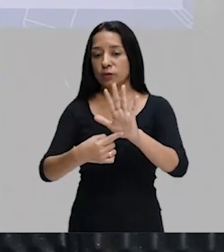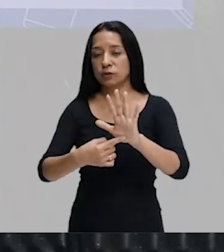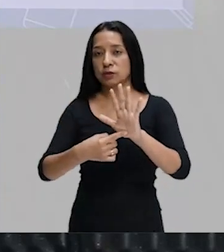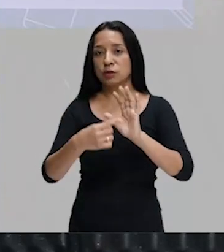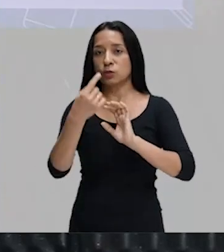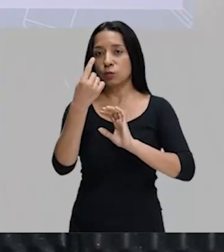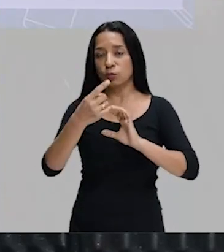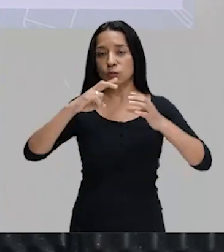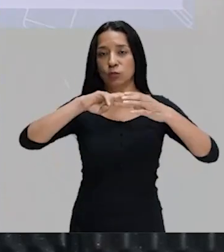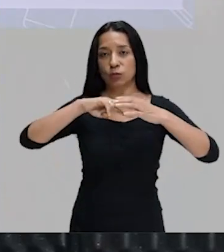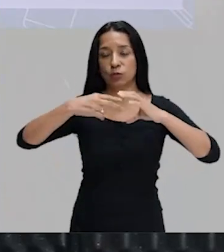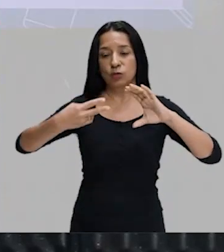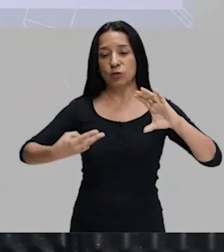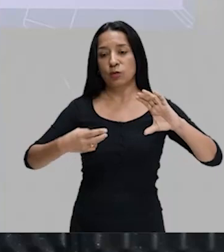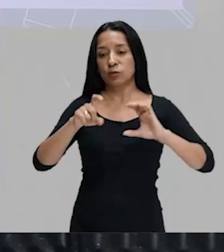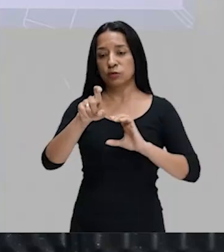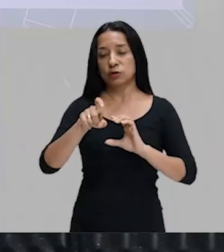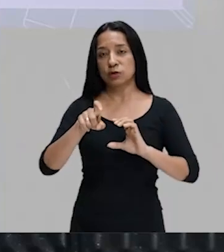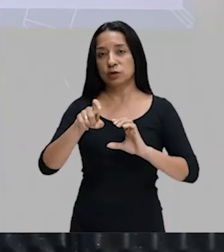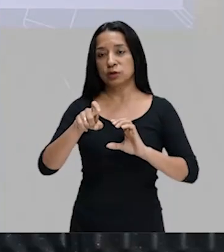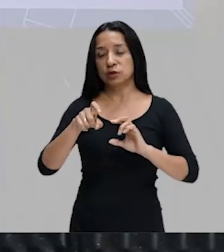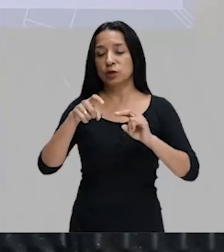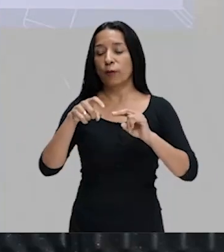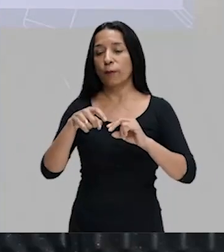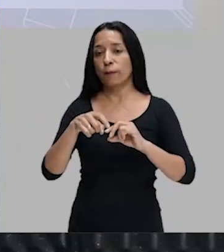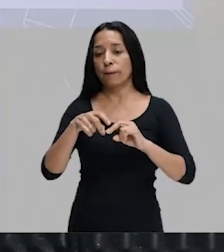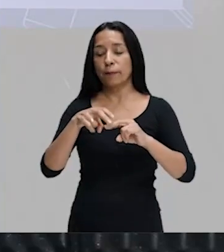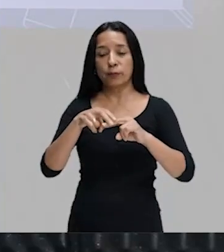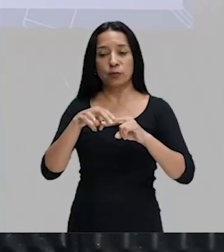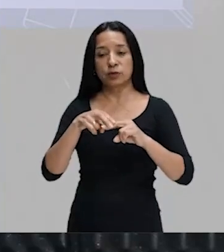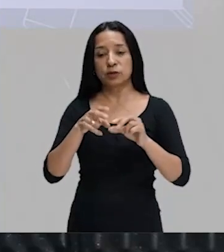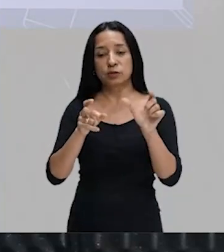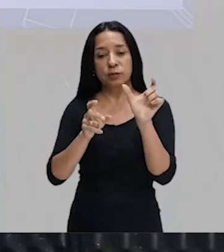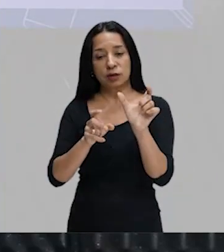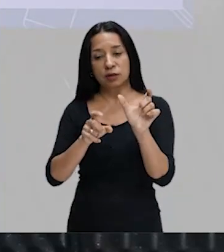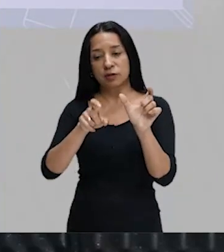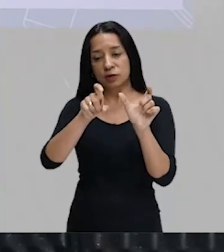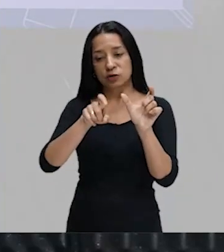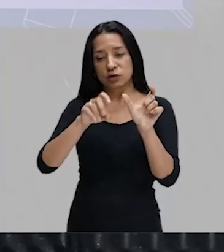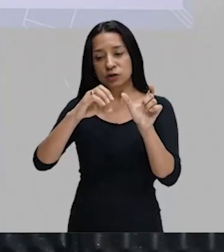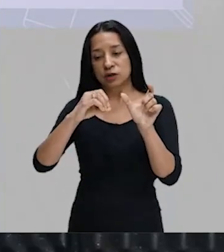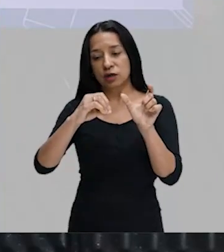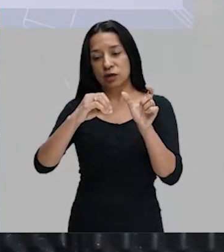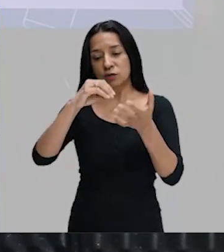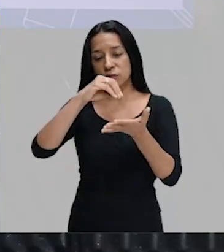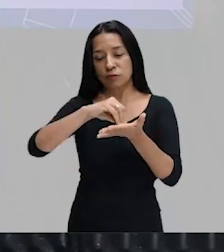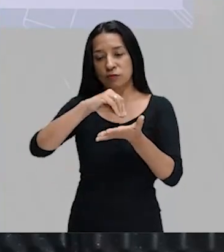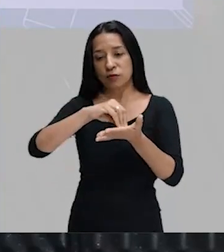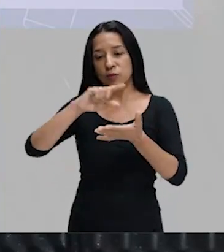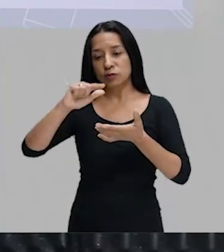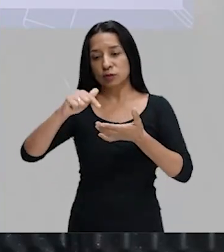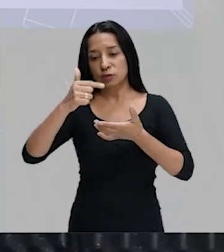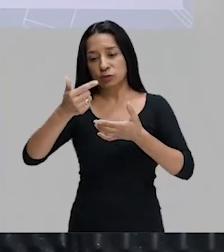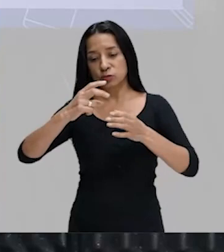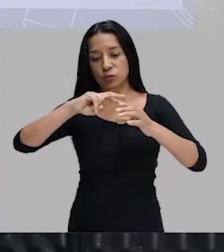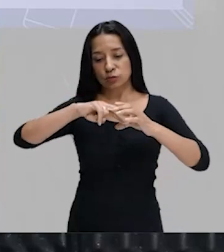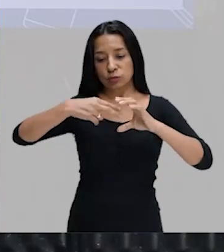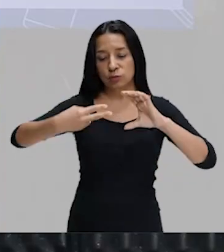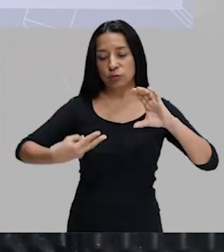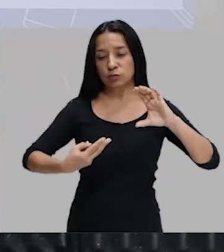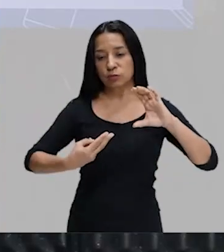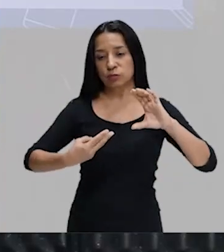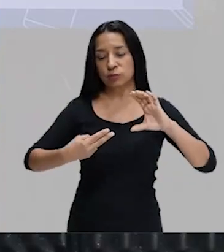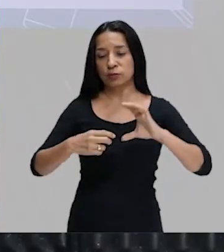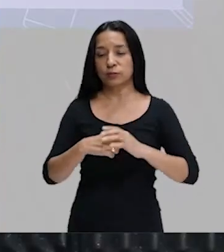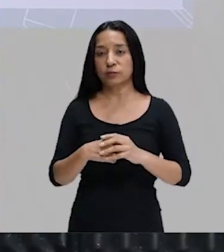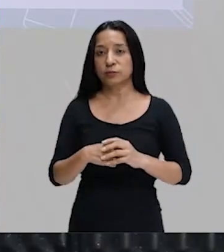cromossomo X. Por isso que o termo é X0. O 0 quer dizer a ausência do outro cromossomo sexual.